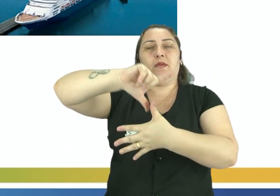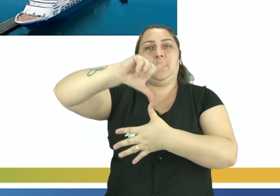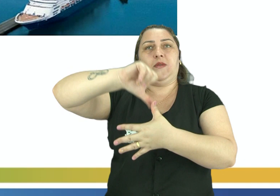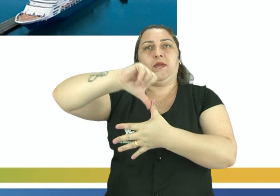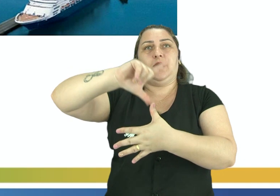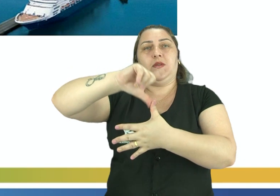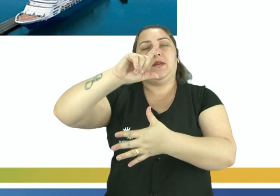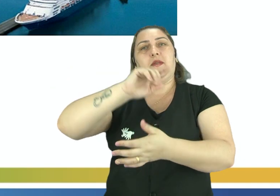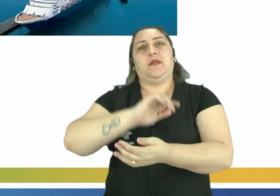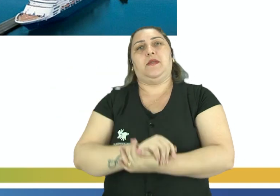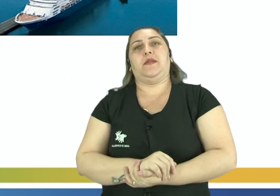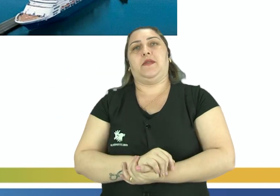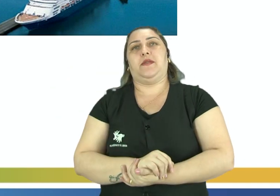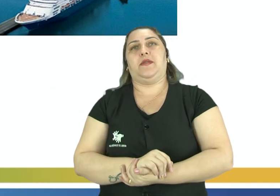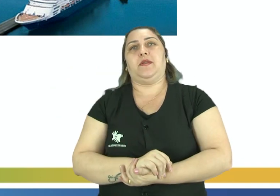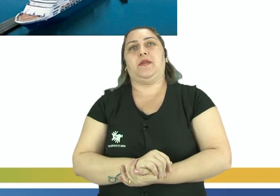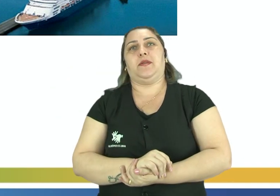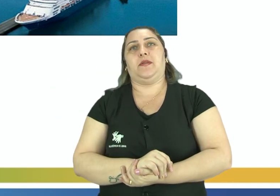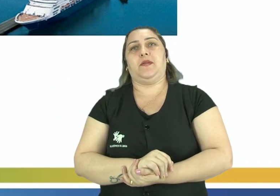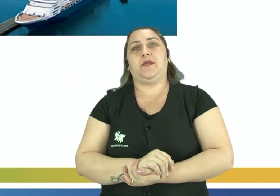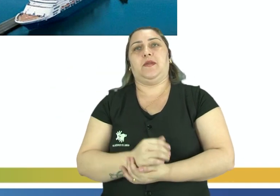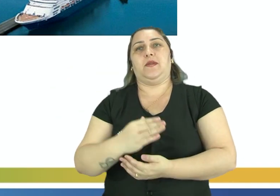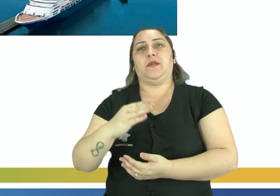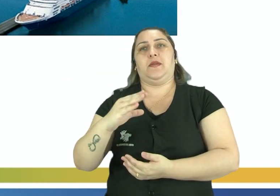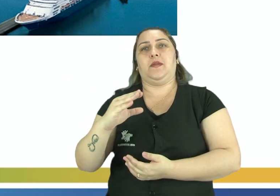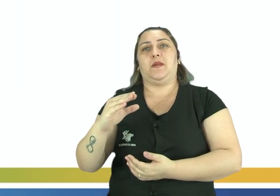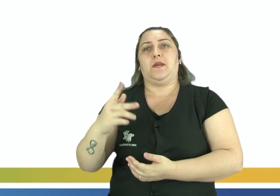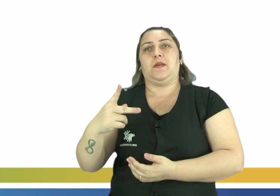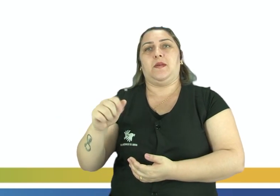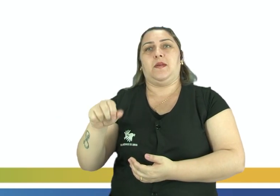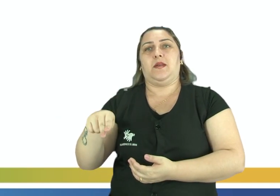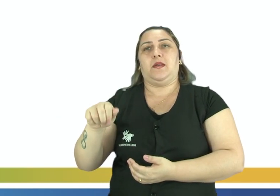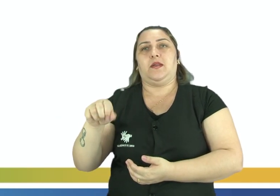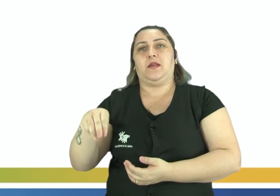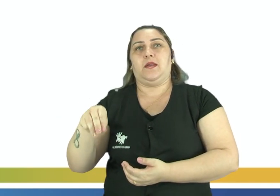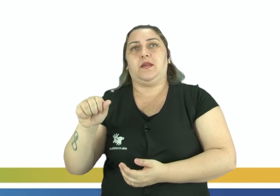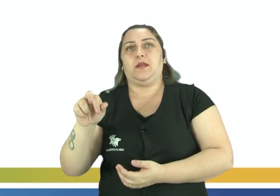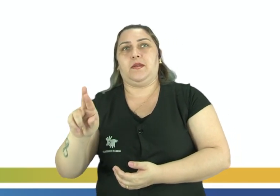caso no Canal do Panamá, no país chamado Panamá.